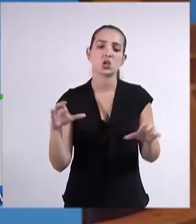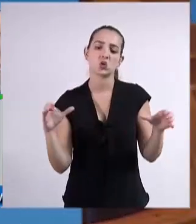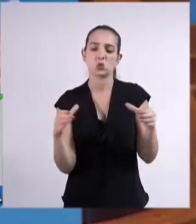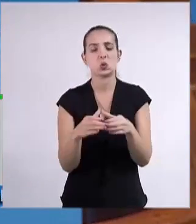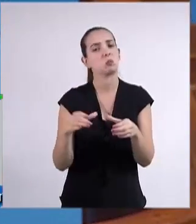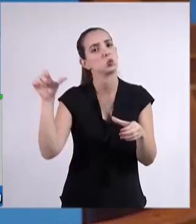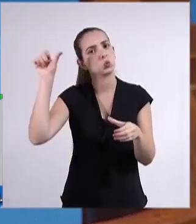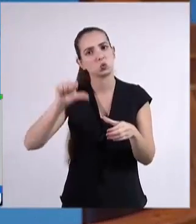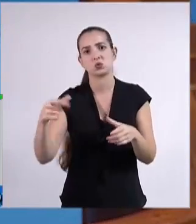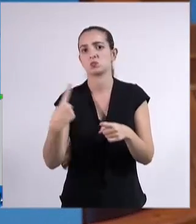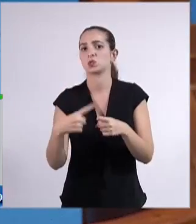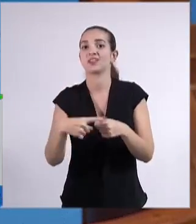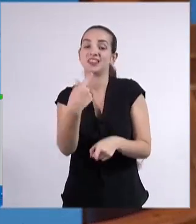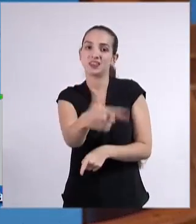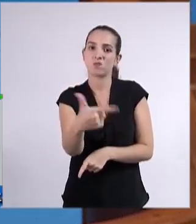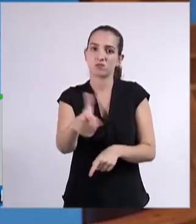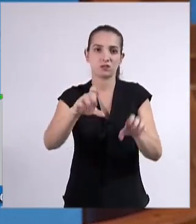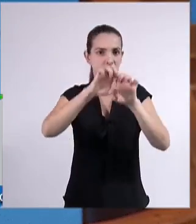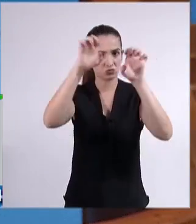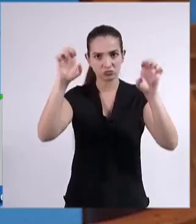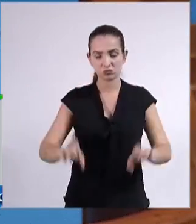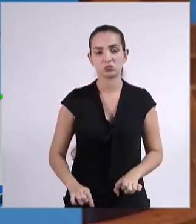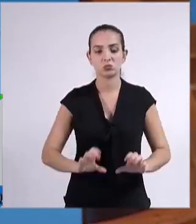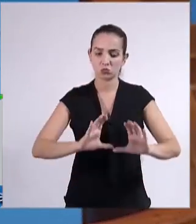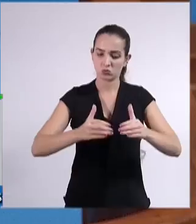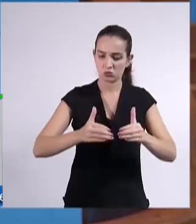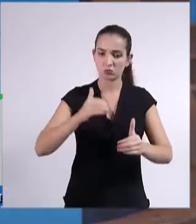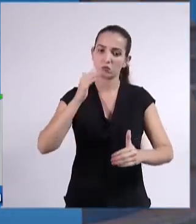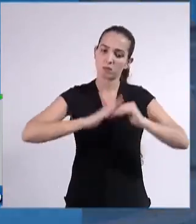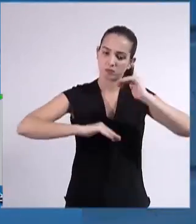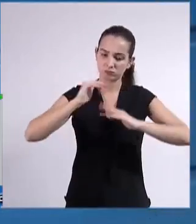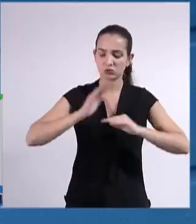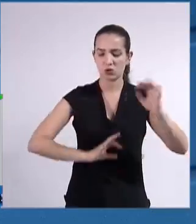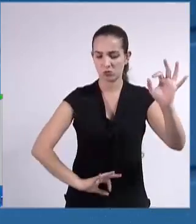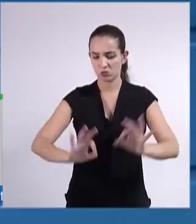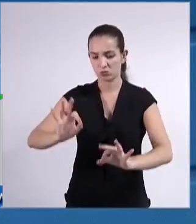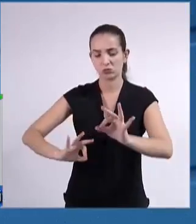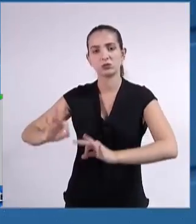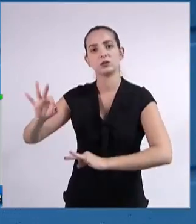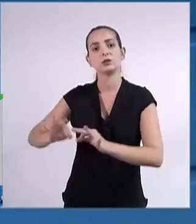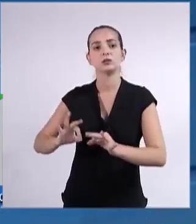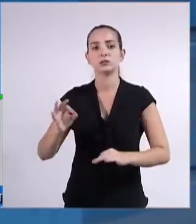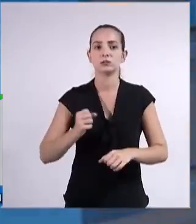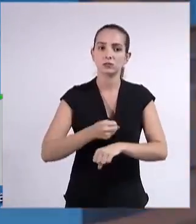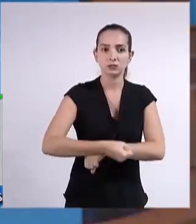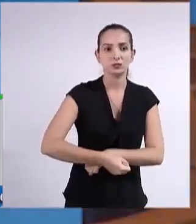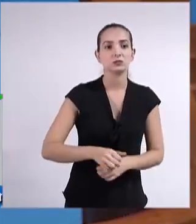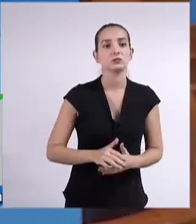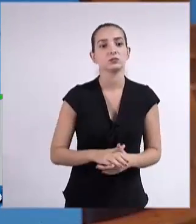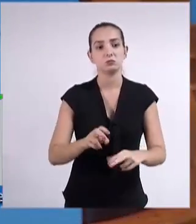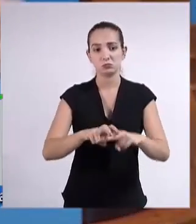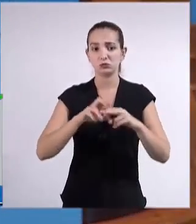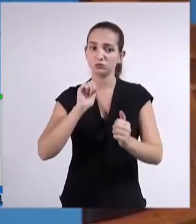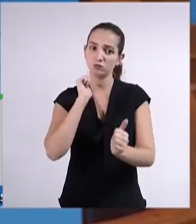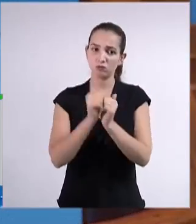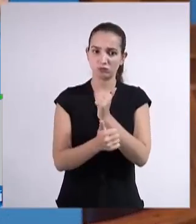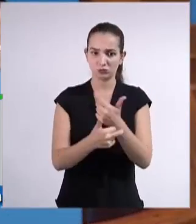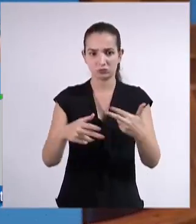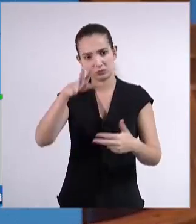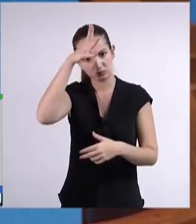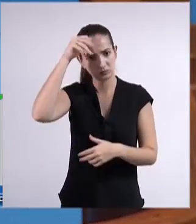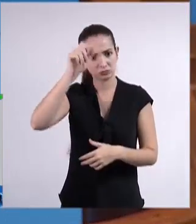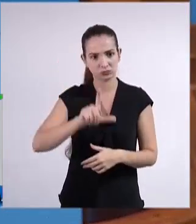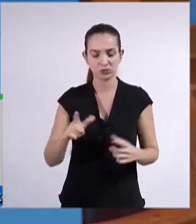Cabambi, não há uma estrutura para que as equipes possam se organizar. E aí o futebol do Estado foi acabando. Nós